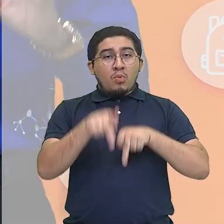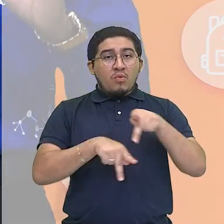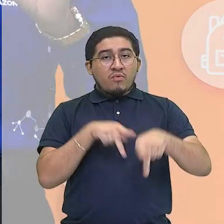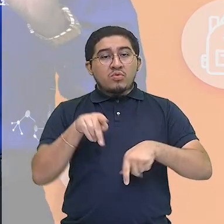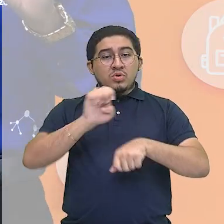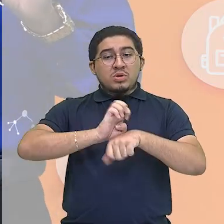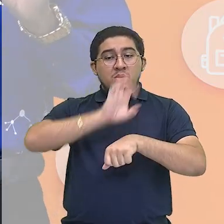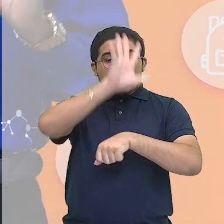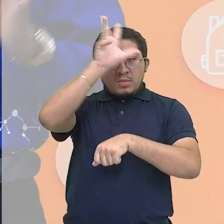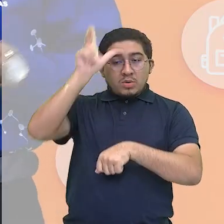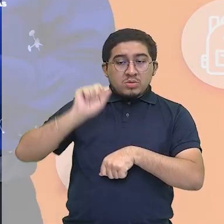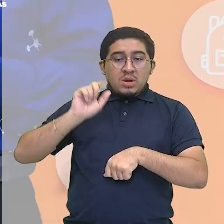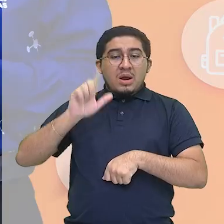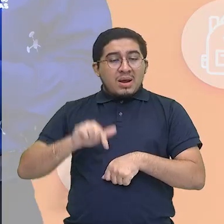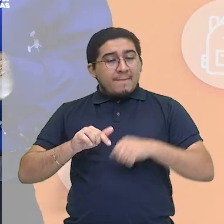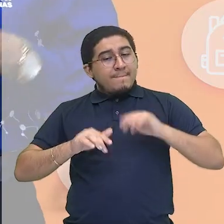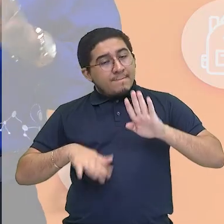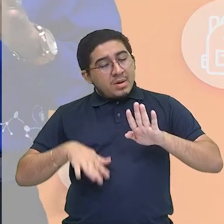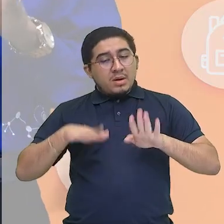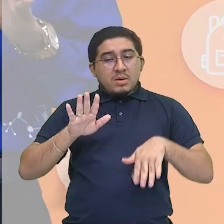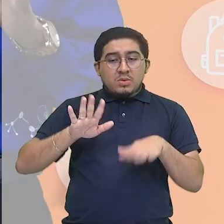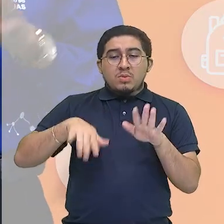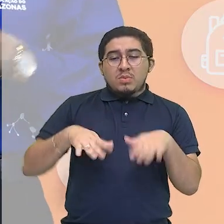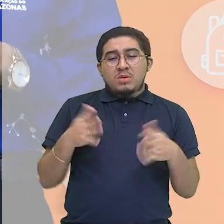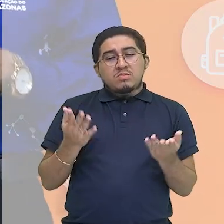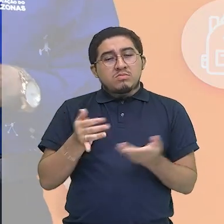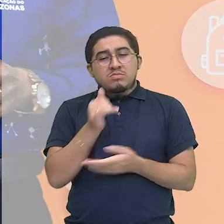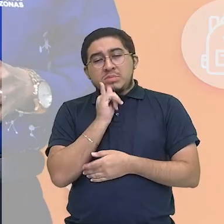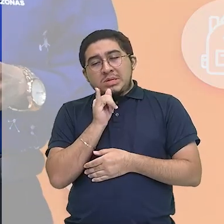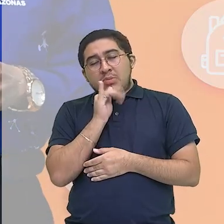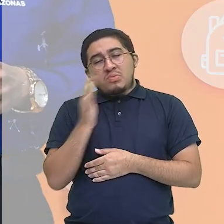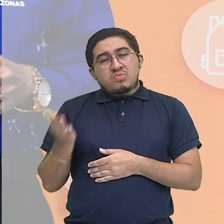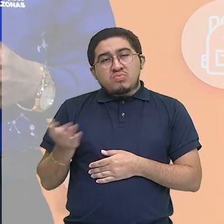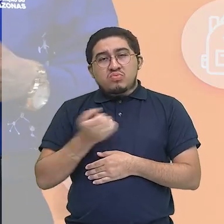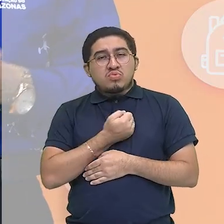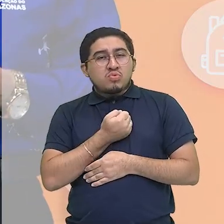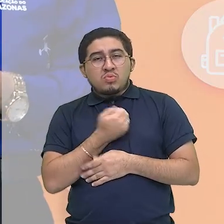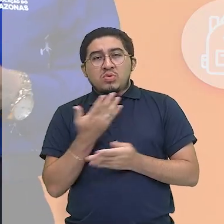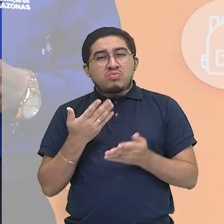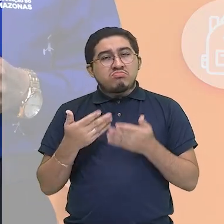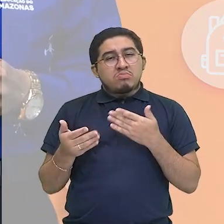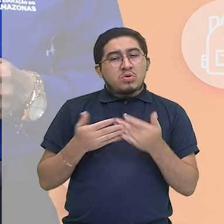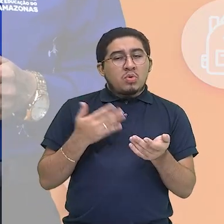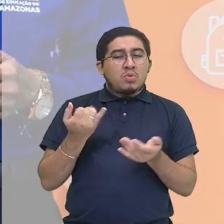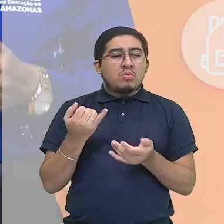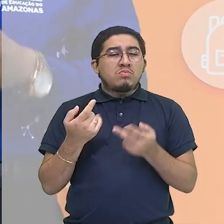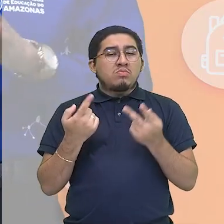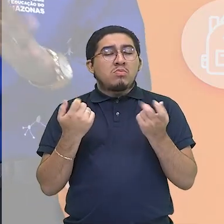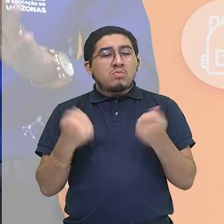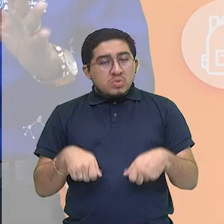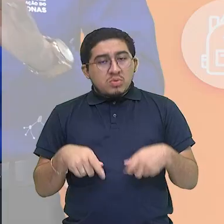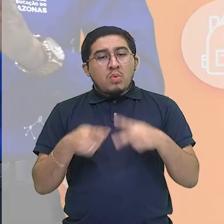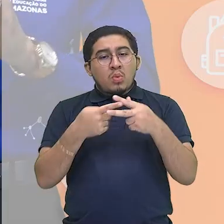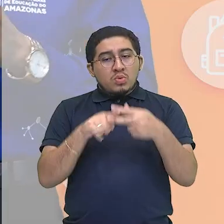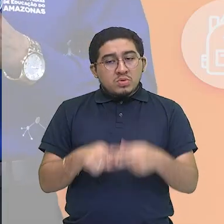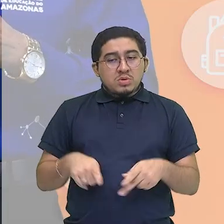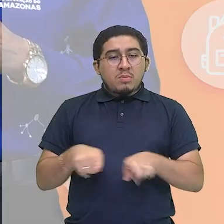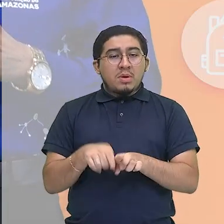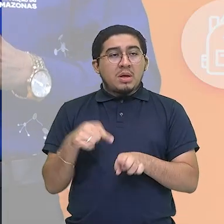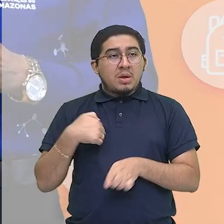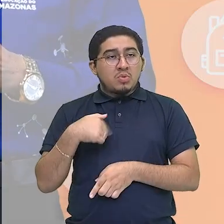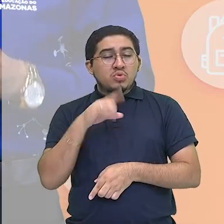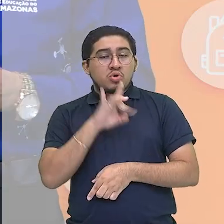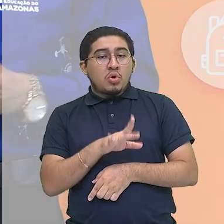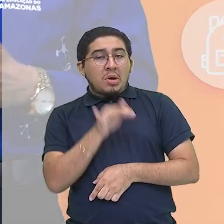é aproximadamente, vou dizer um número aqui, por favor me corrijam, depois confirmem aí que eu estou só dando